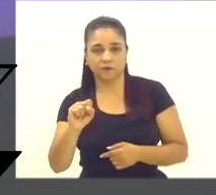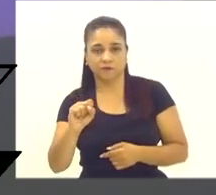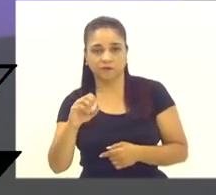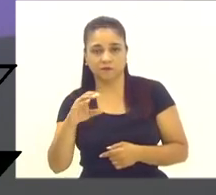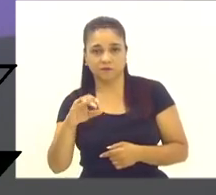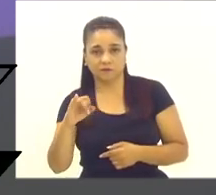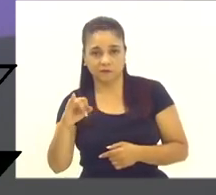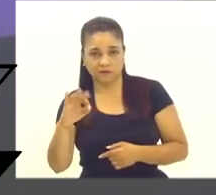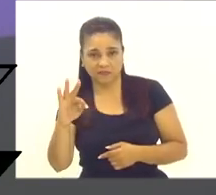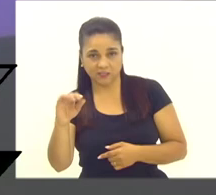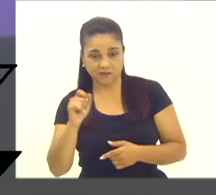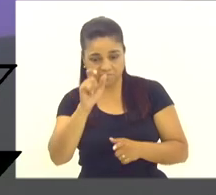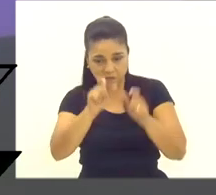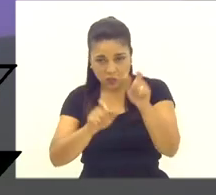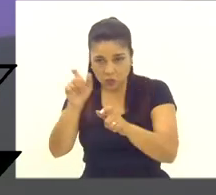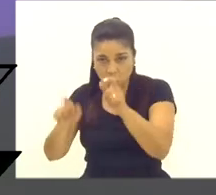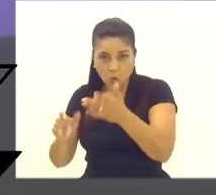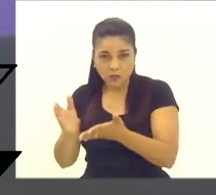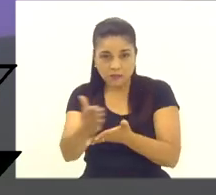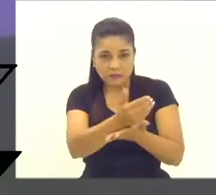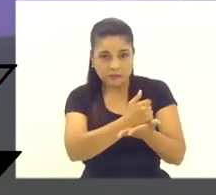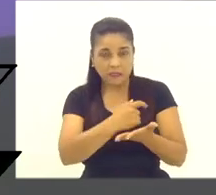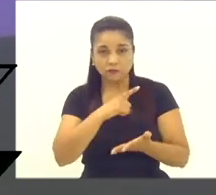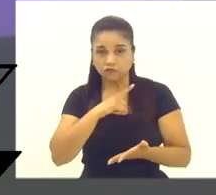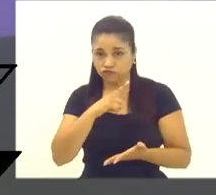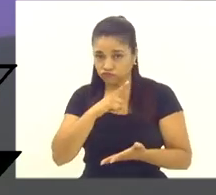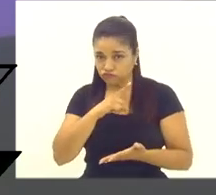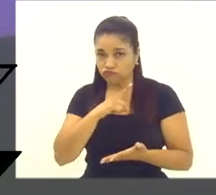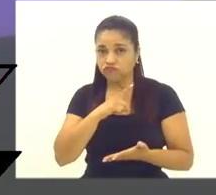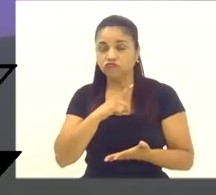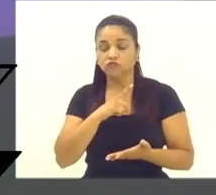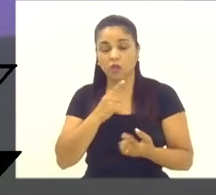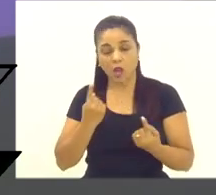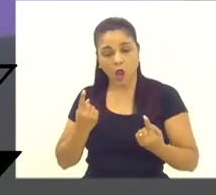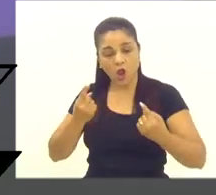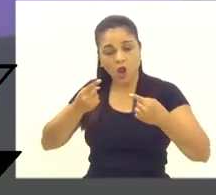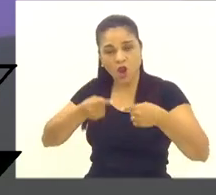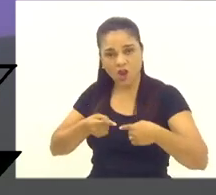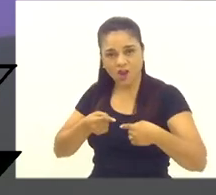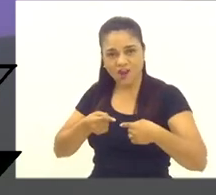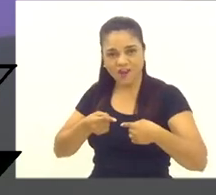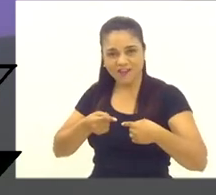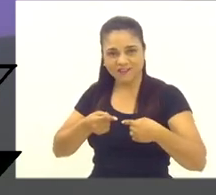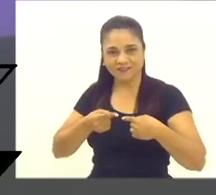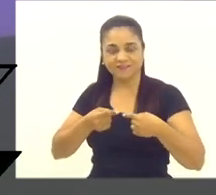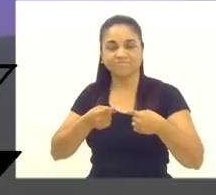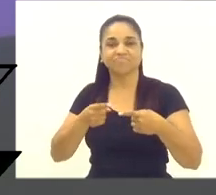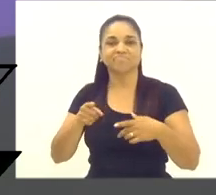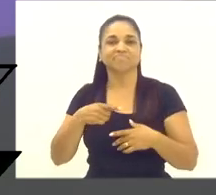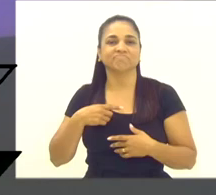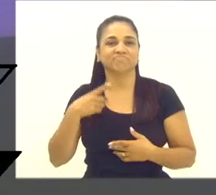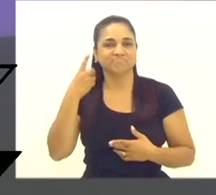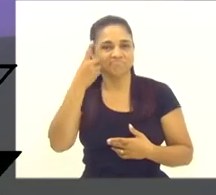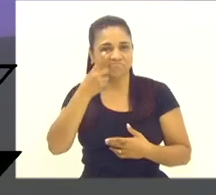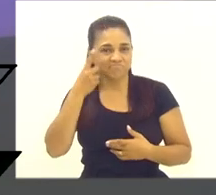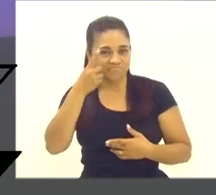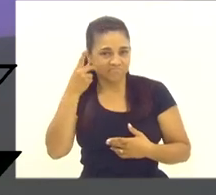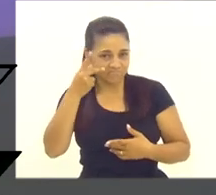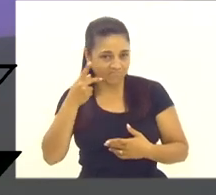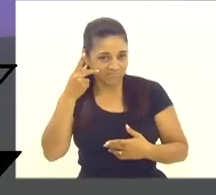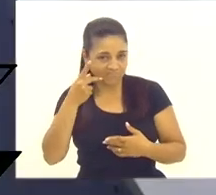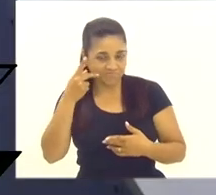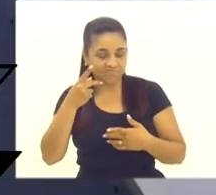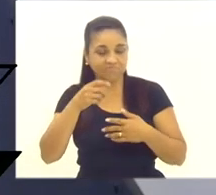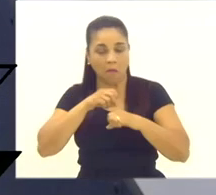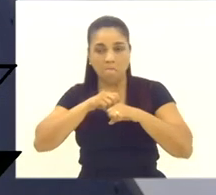que eles consideravam oponentes políticos né divulgando esse dossiê com o objetivo